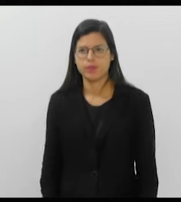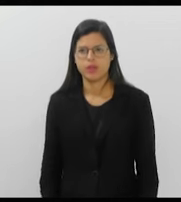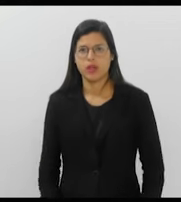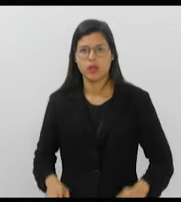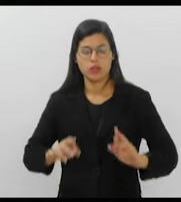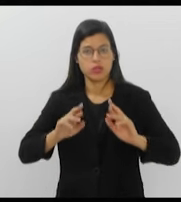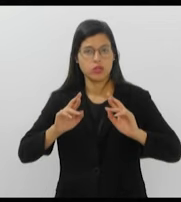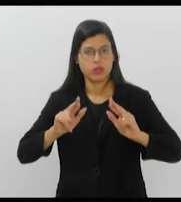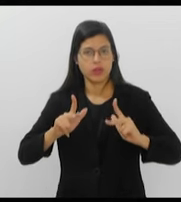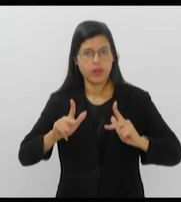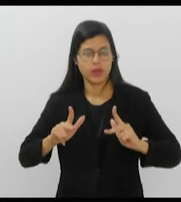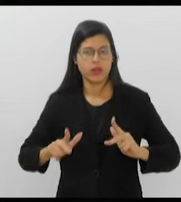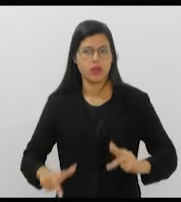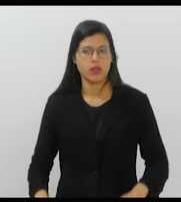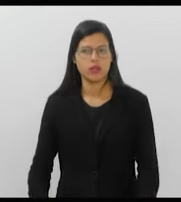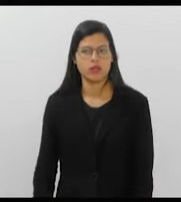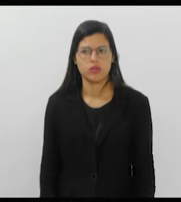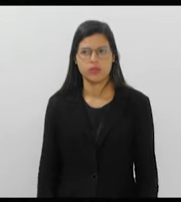Diferente